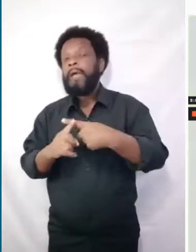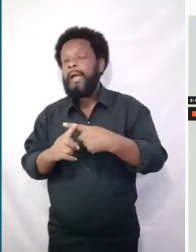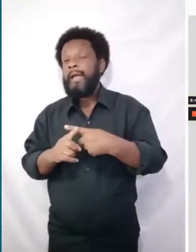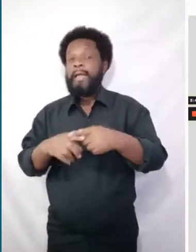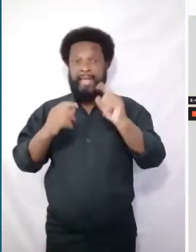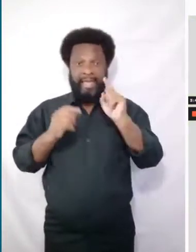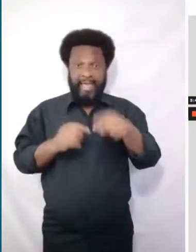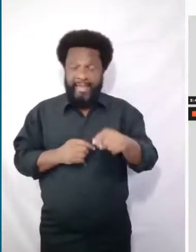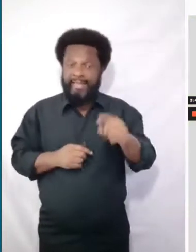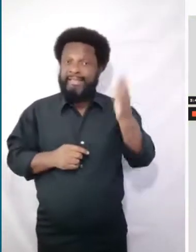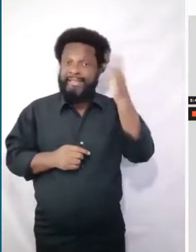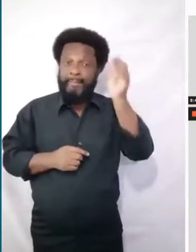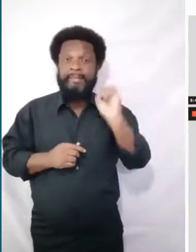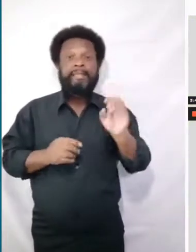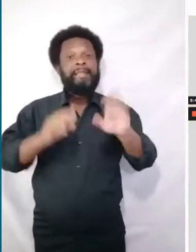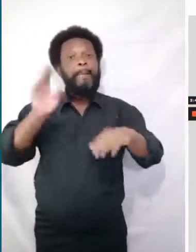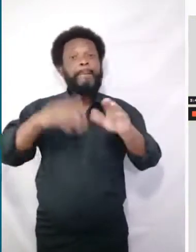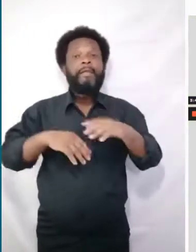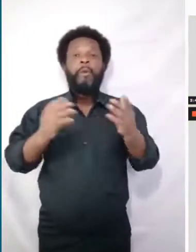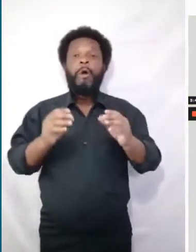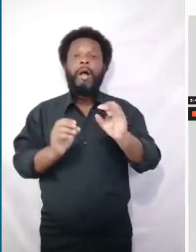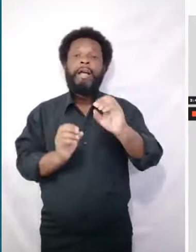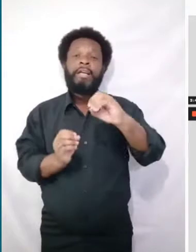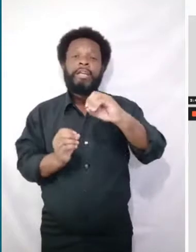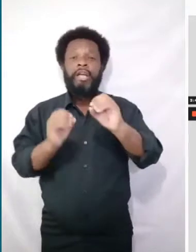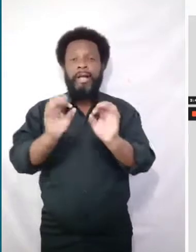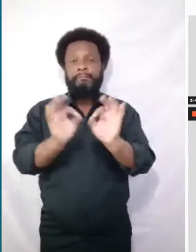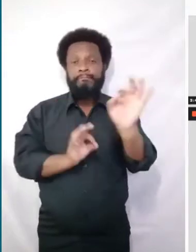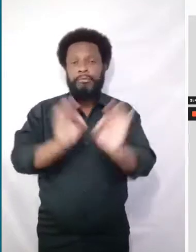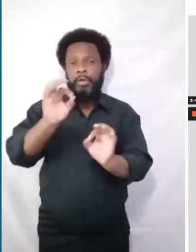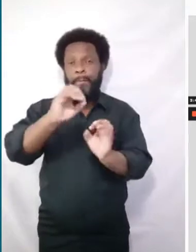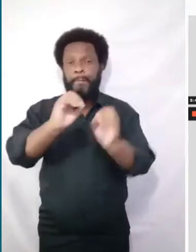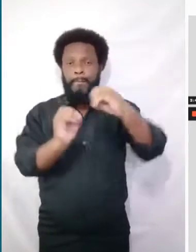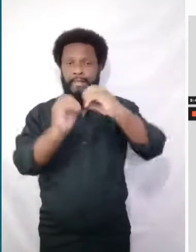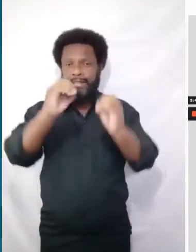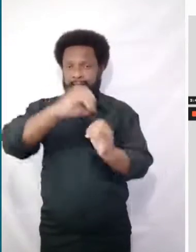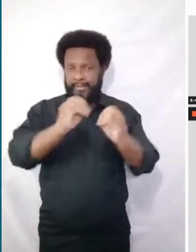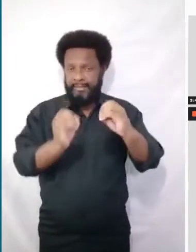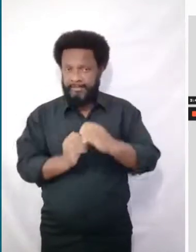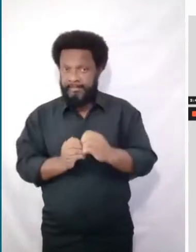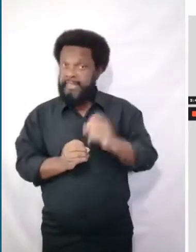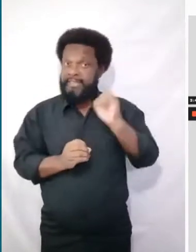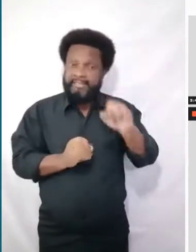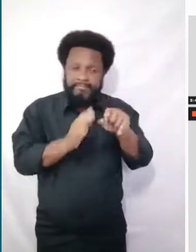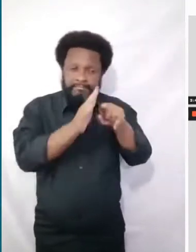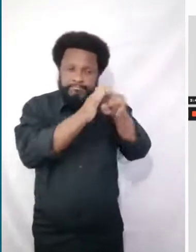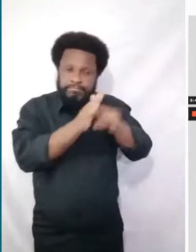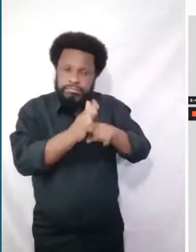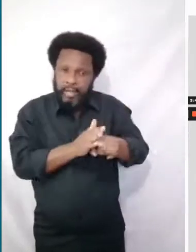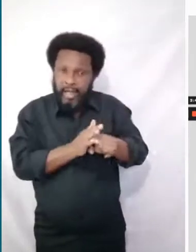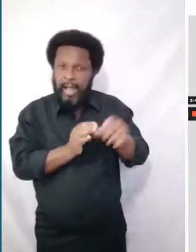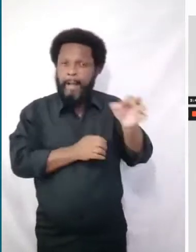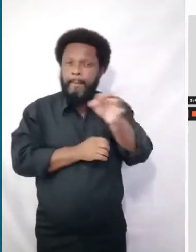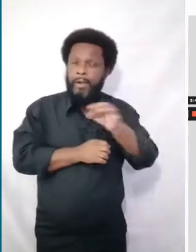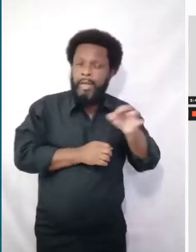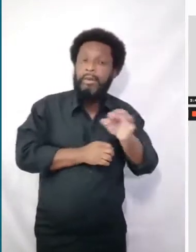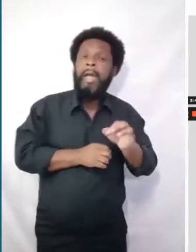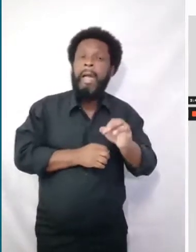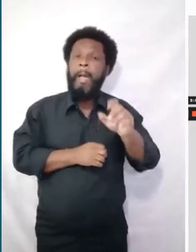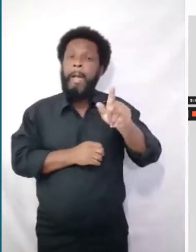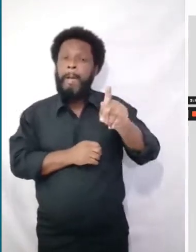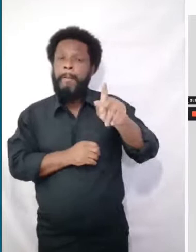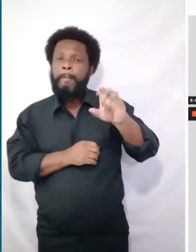dipolar? Porque a polaridade da molécula ela é definida a partir da geometria molecular. E para a gente poder verificar se